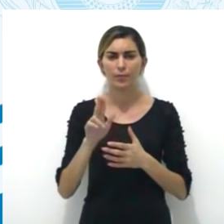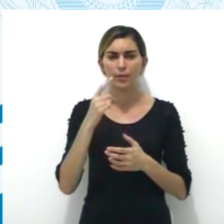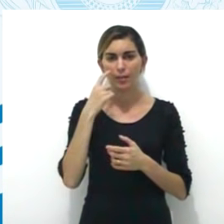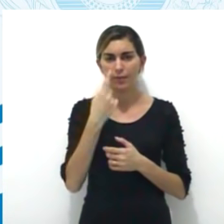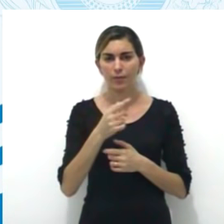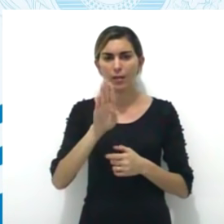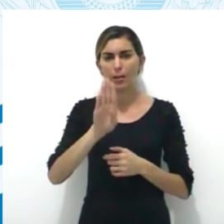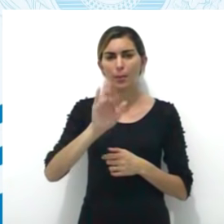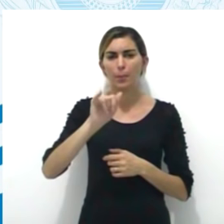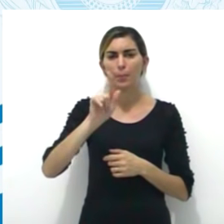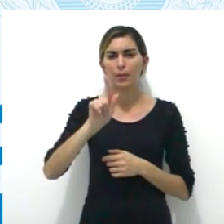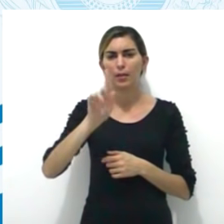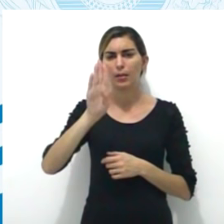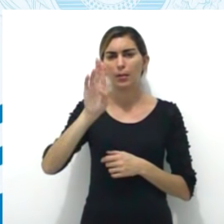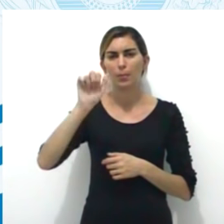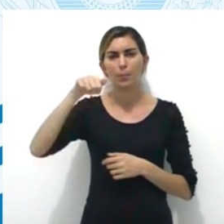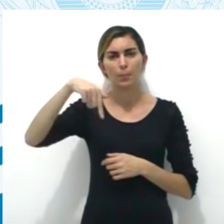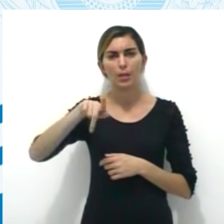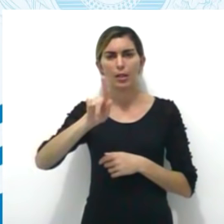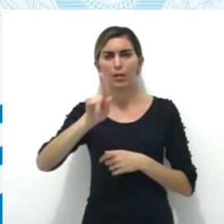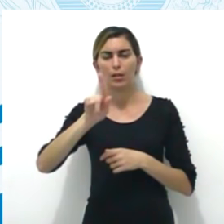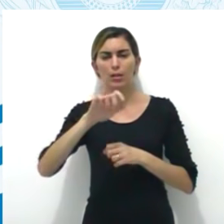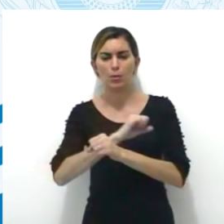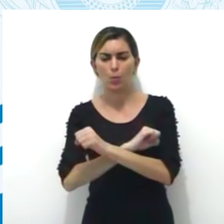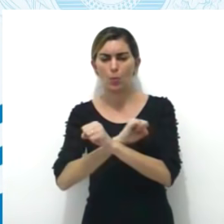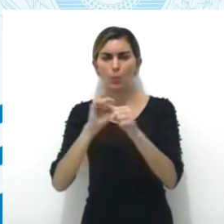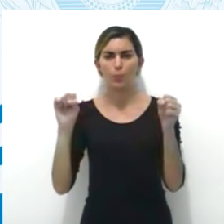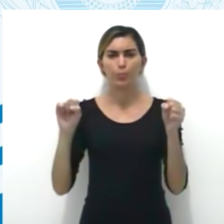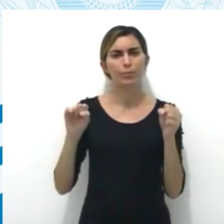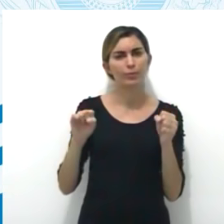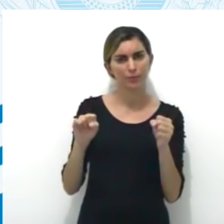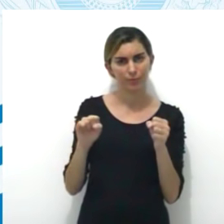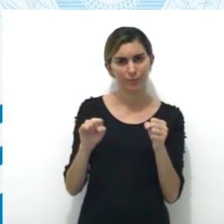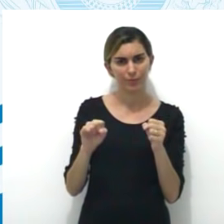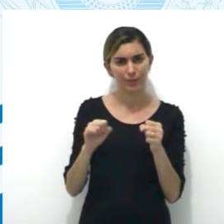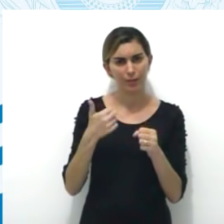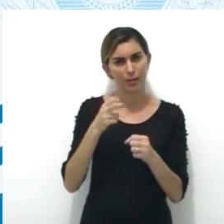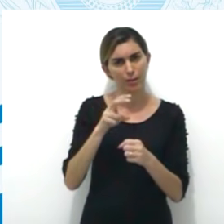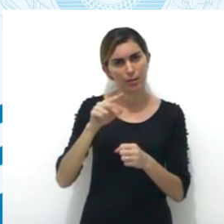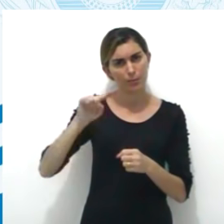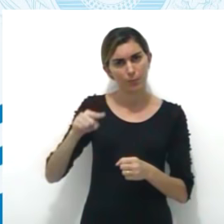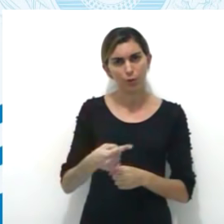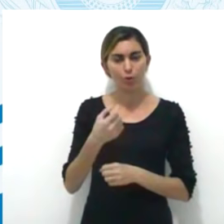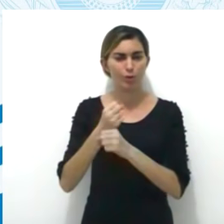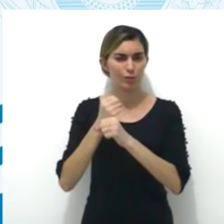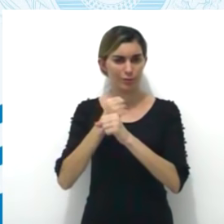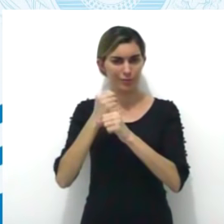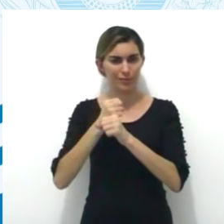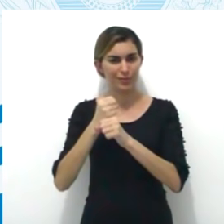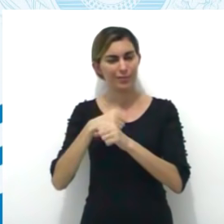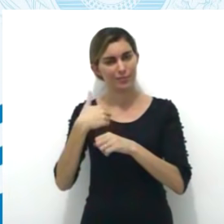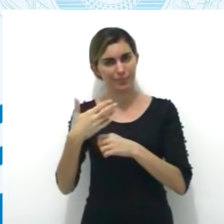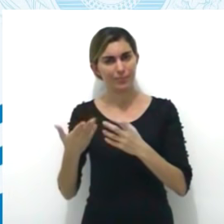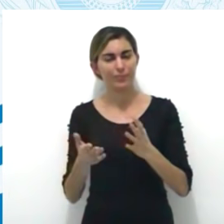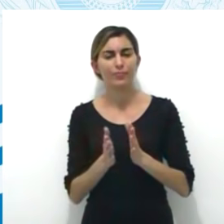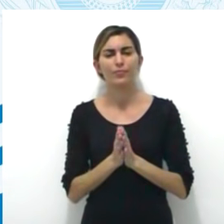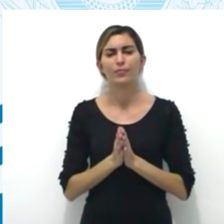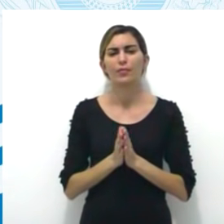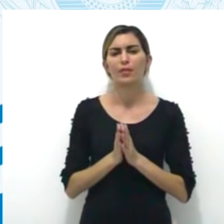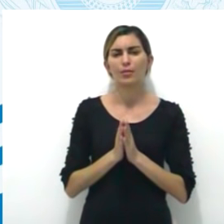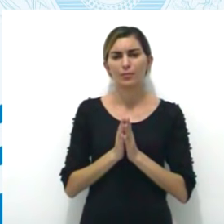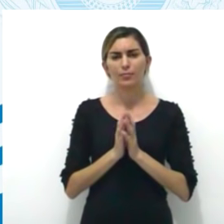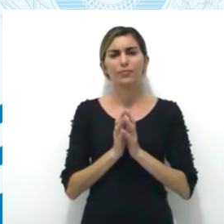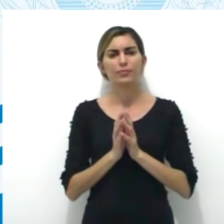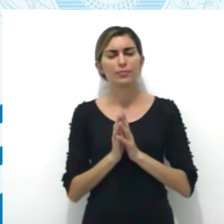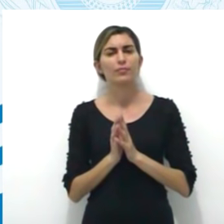É a imagem do Big Bang, da grande explosão que ocorreu há 15 bilhões de anos.